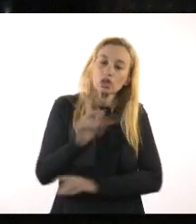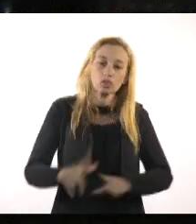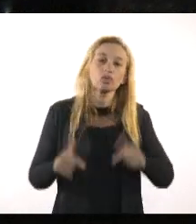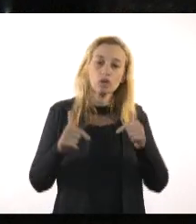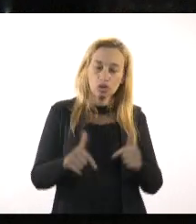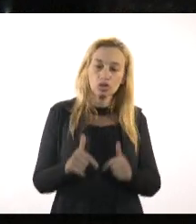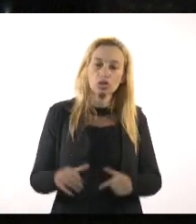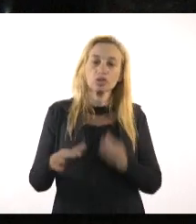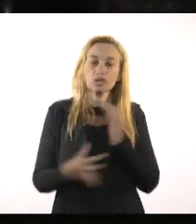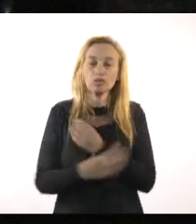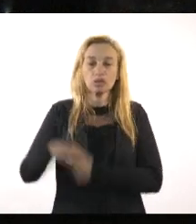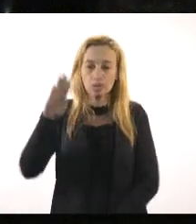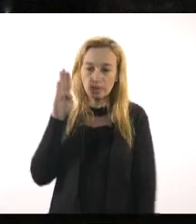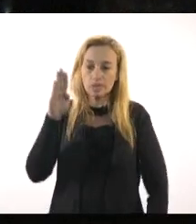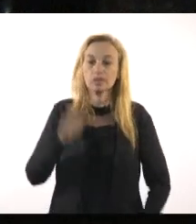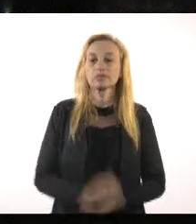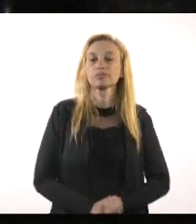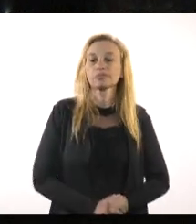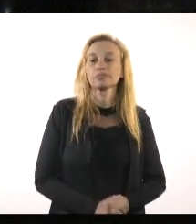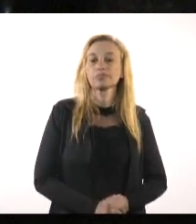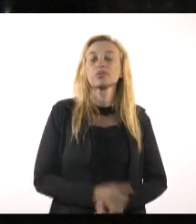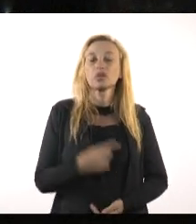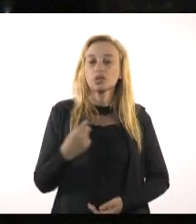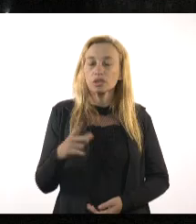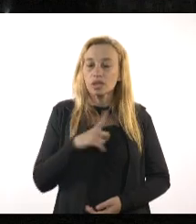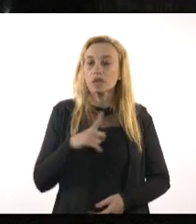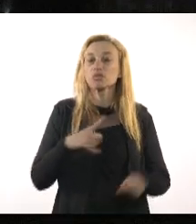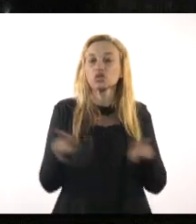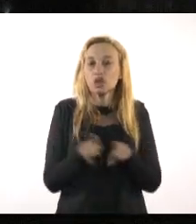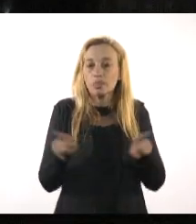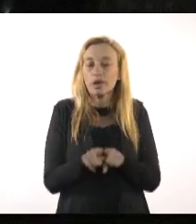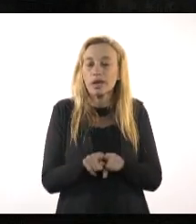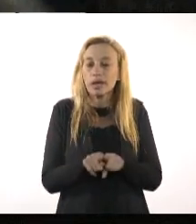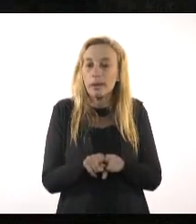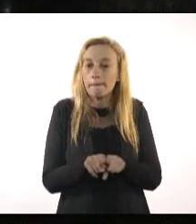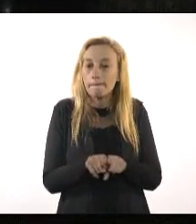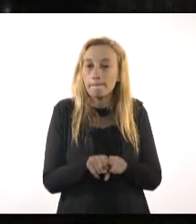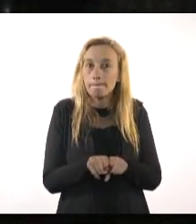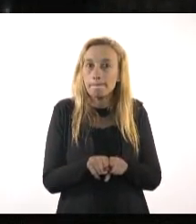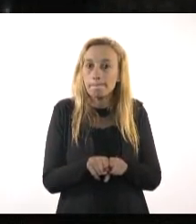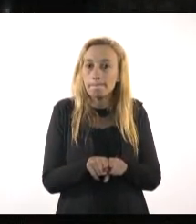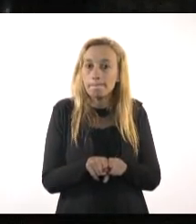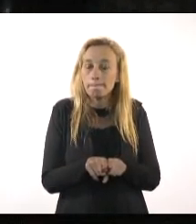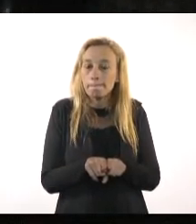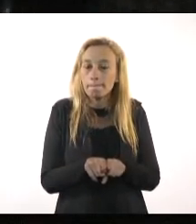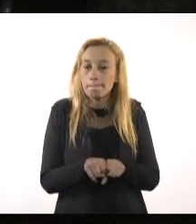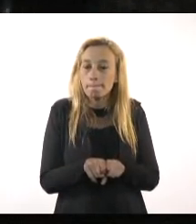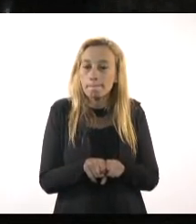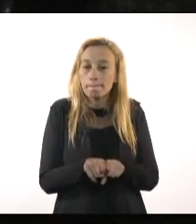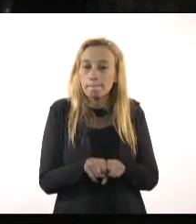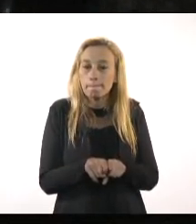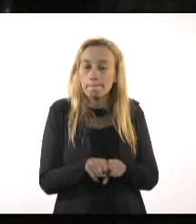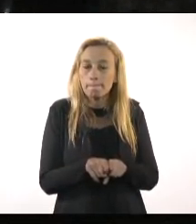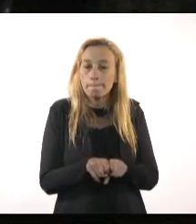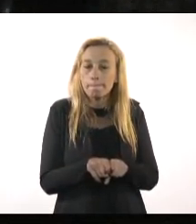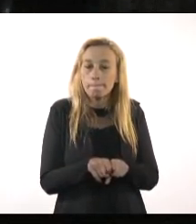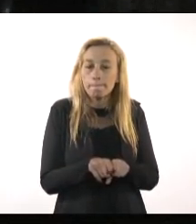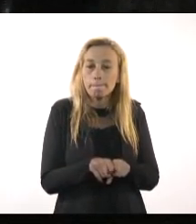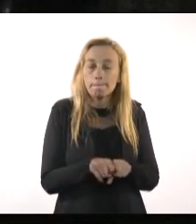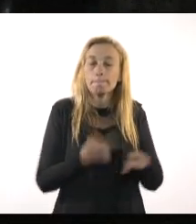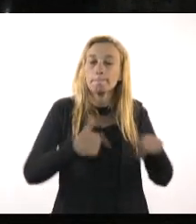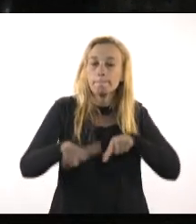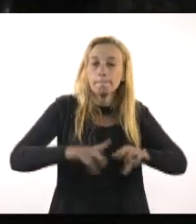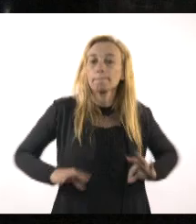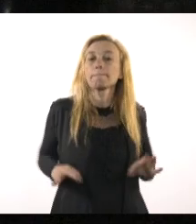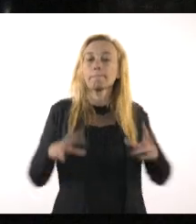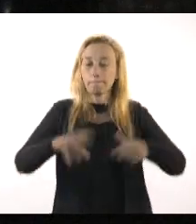do Segurança Presente, né? Nós temos também, né, com isso também o comércio, o serviço de toda a